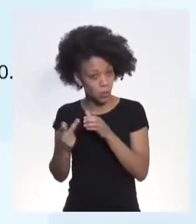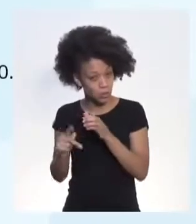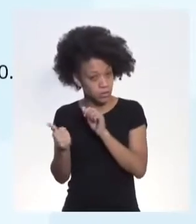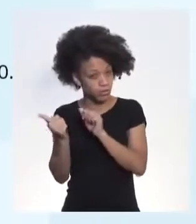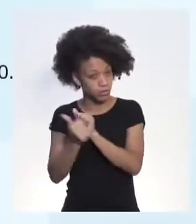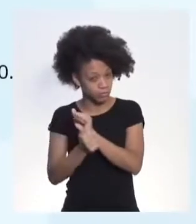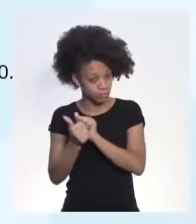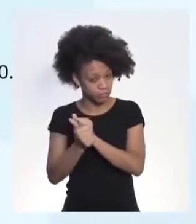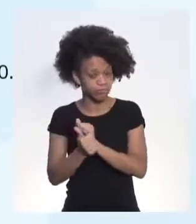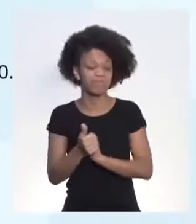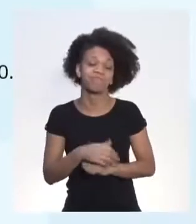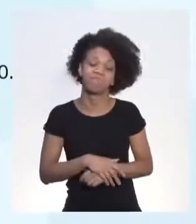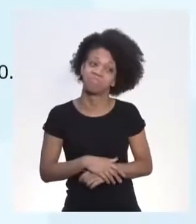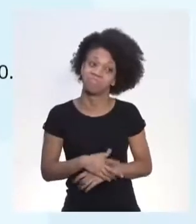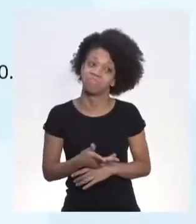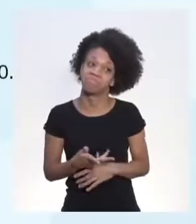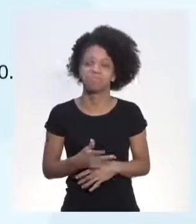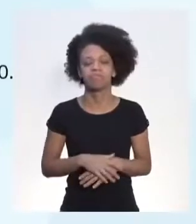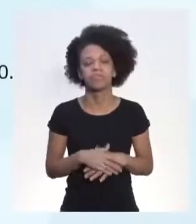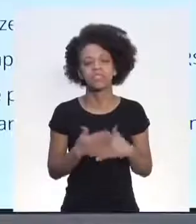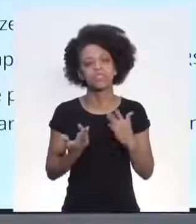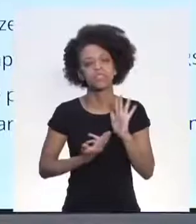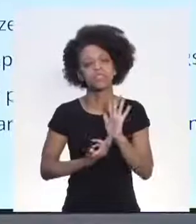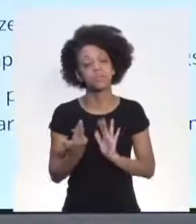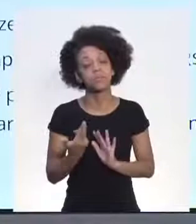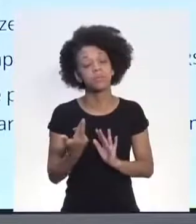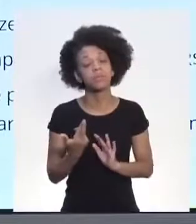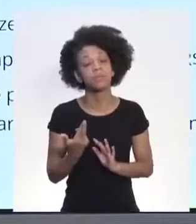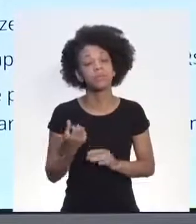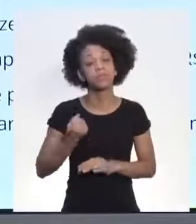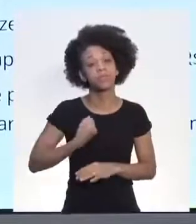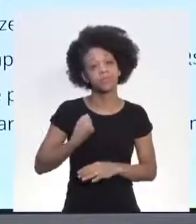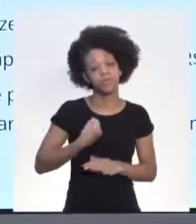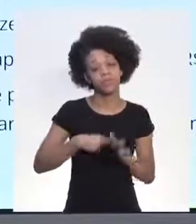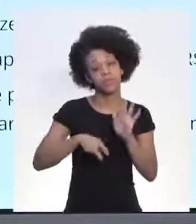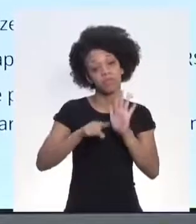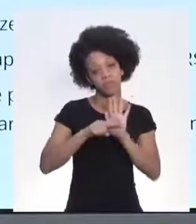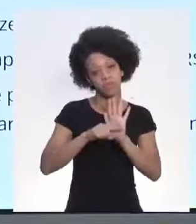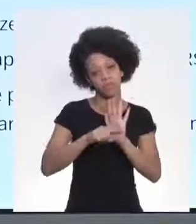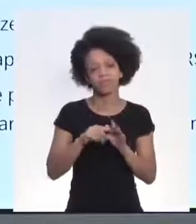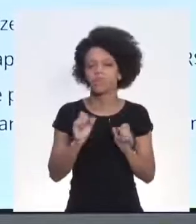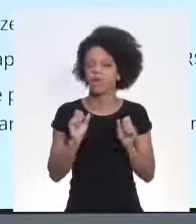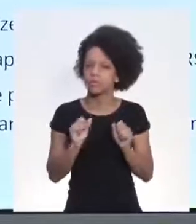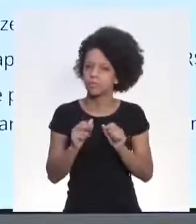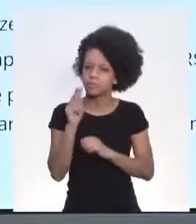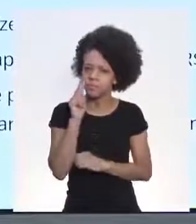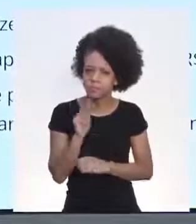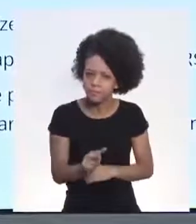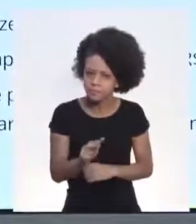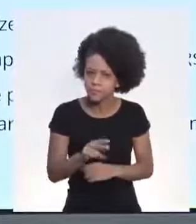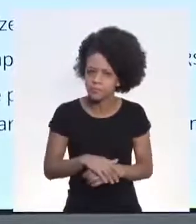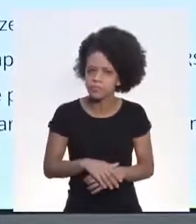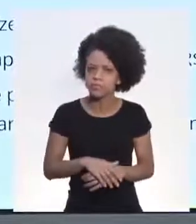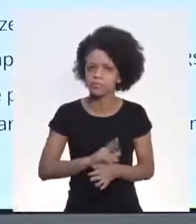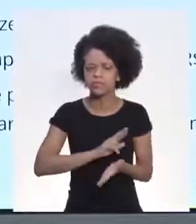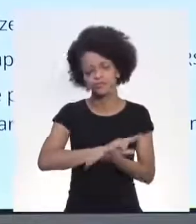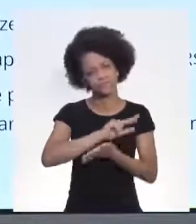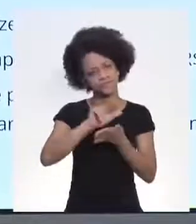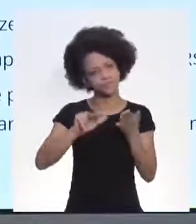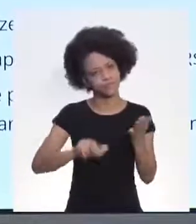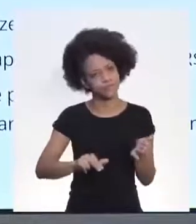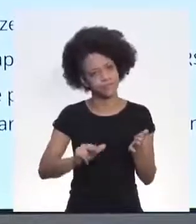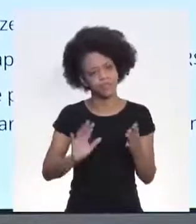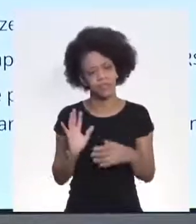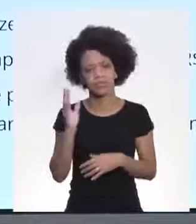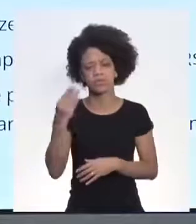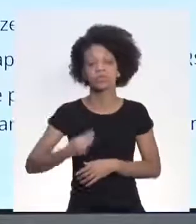não. Então, essas representações aí do número negativo, né, vocês podem ver em todas as partes. Eu vou